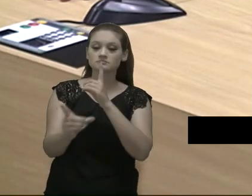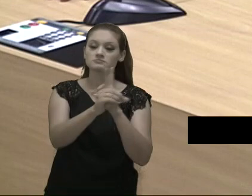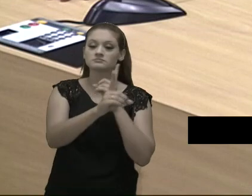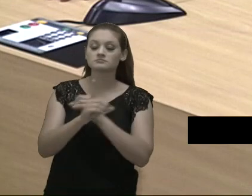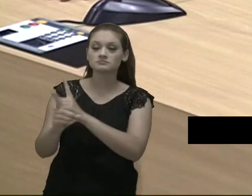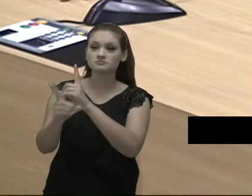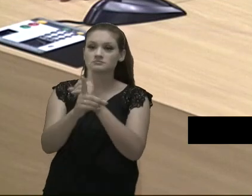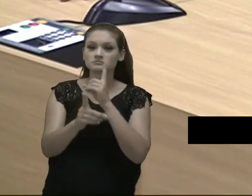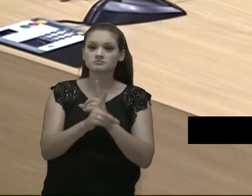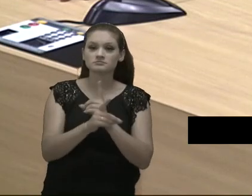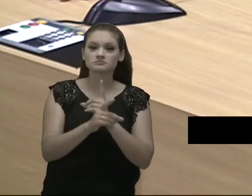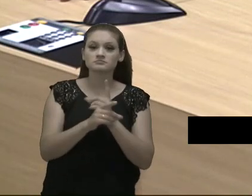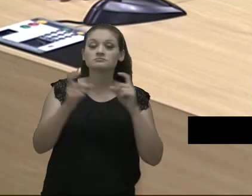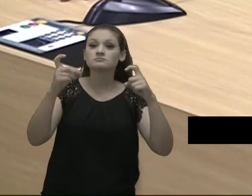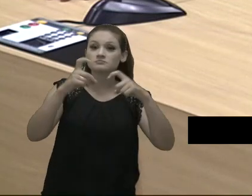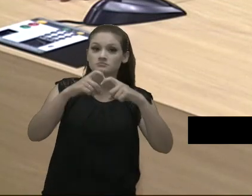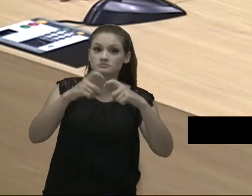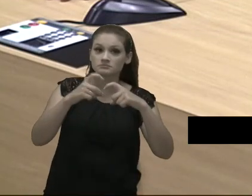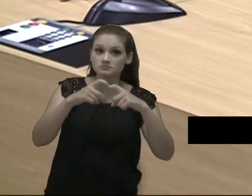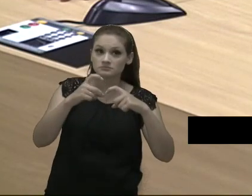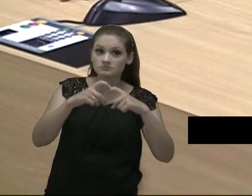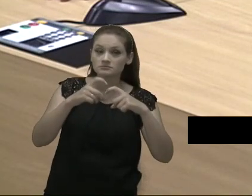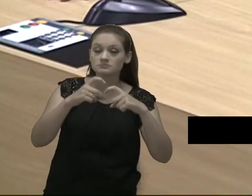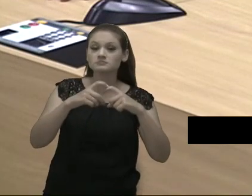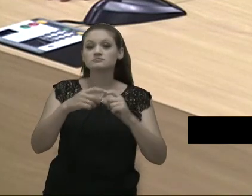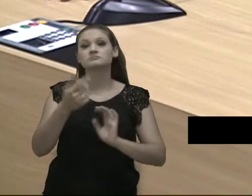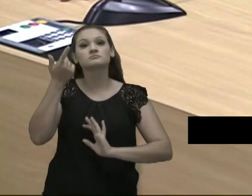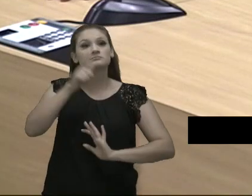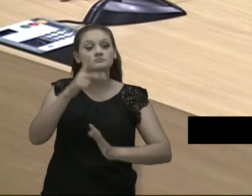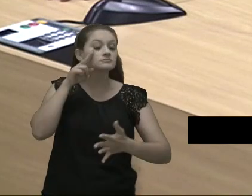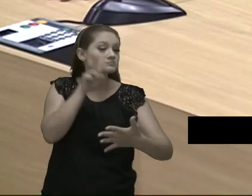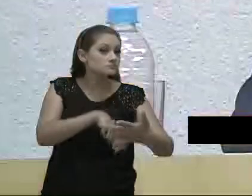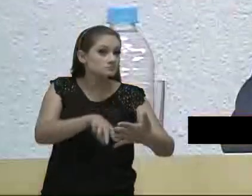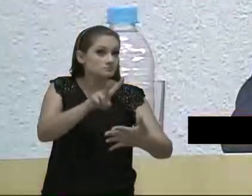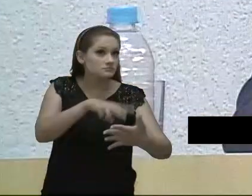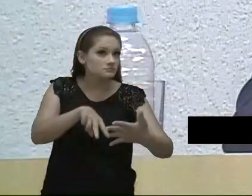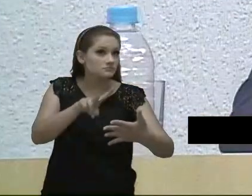parte dos médicos plantonistas lá para eu avaliar.